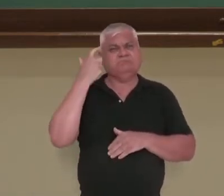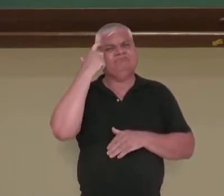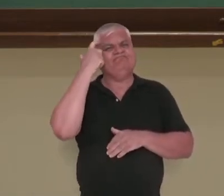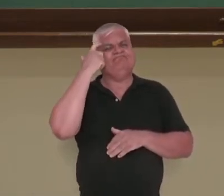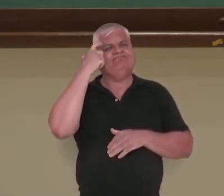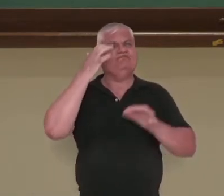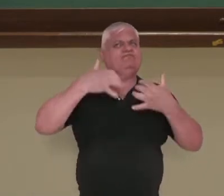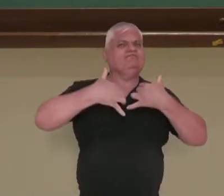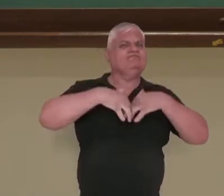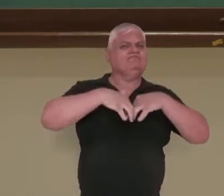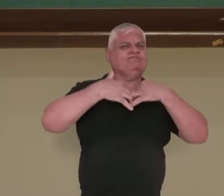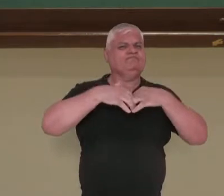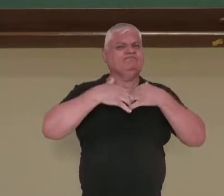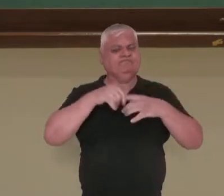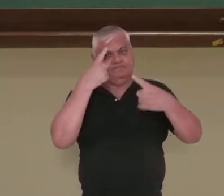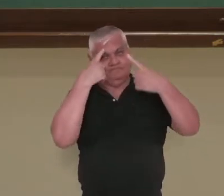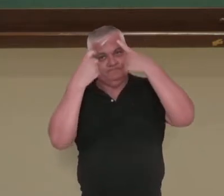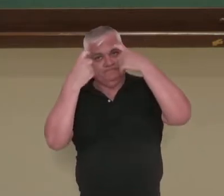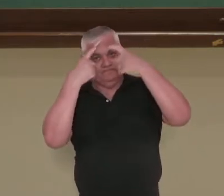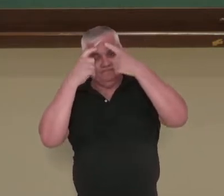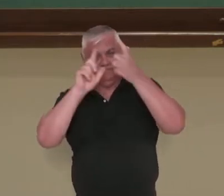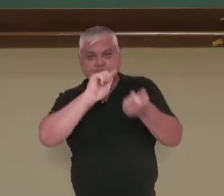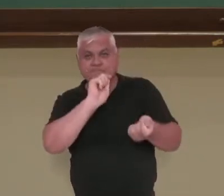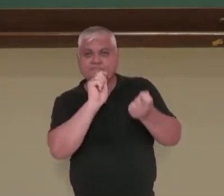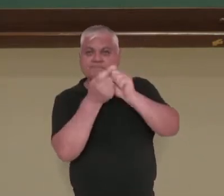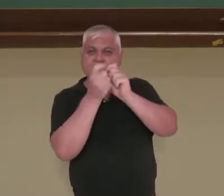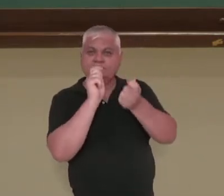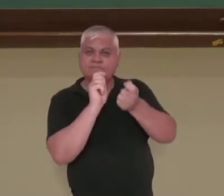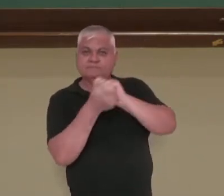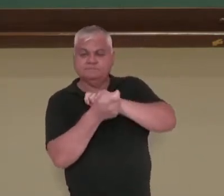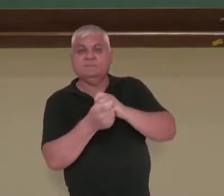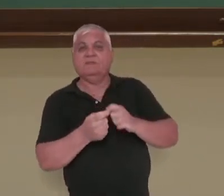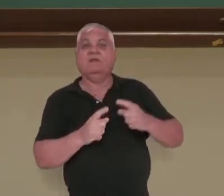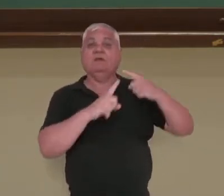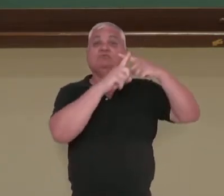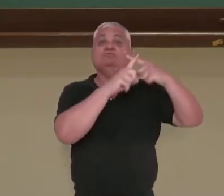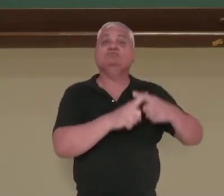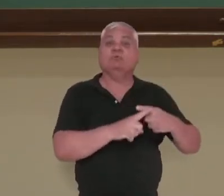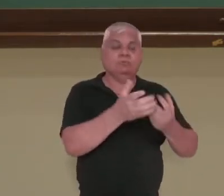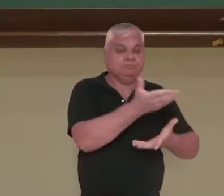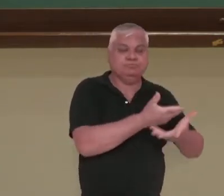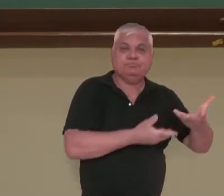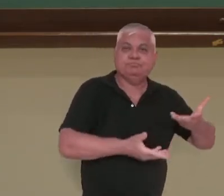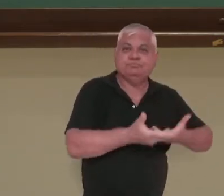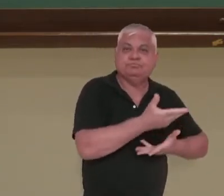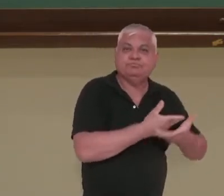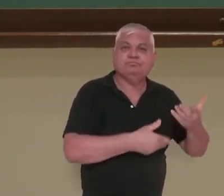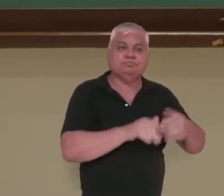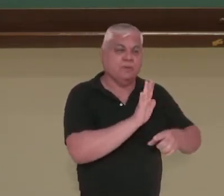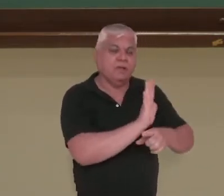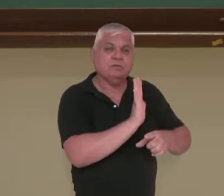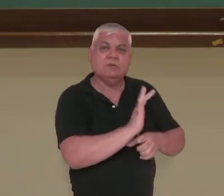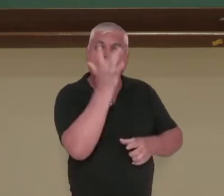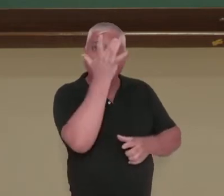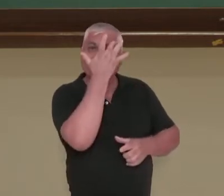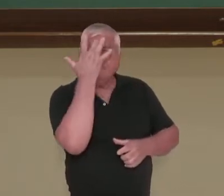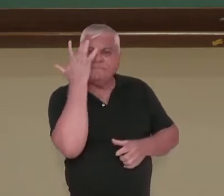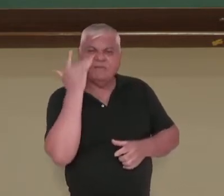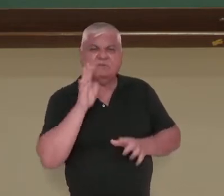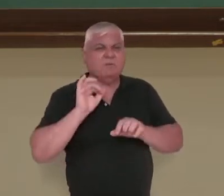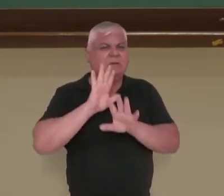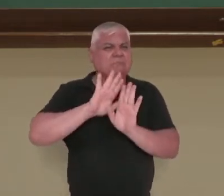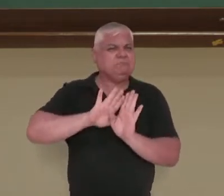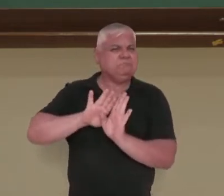reflexão e foram criados os jogos cooperativos, jogos que buscam fazer as pessoas saírem um pouquinho desse